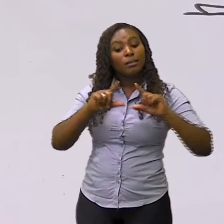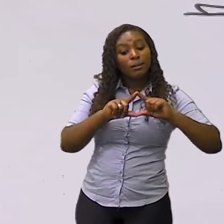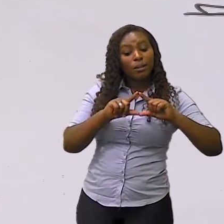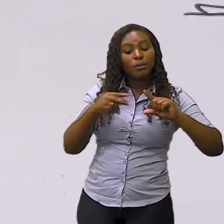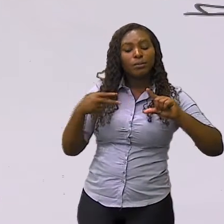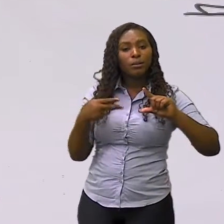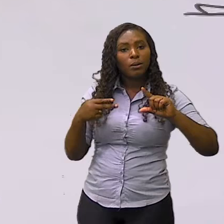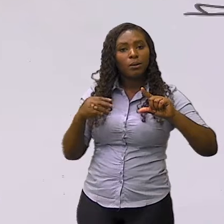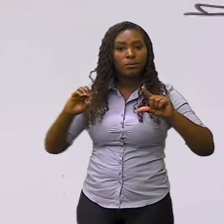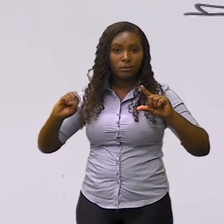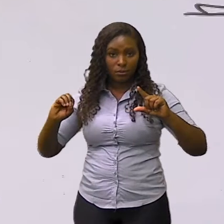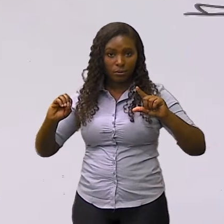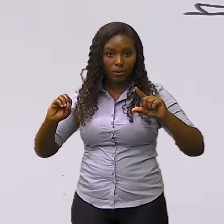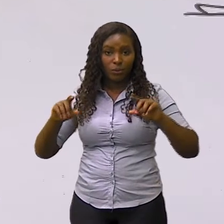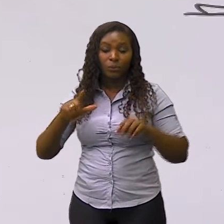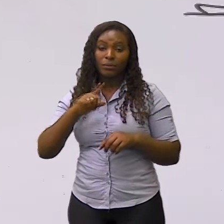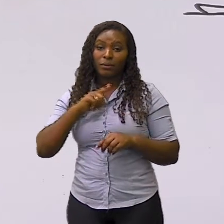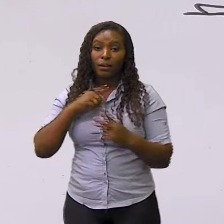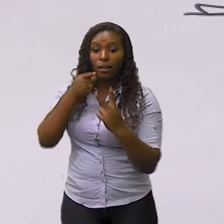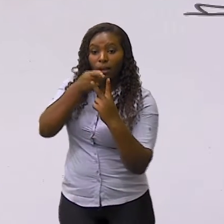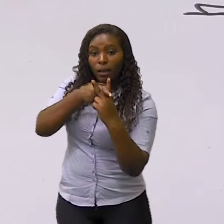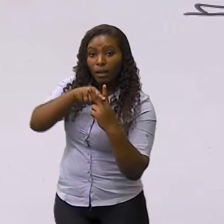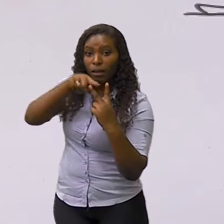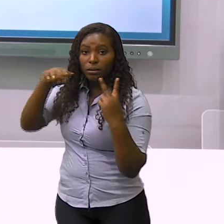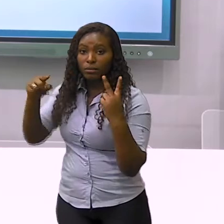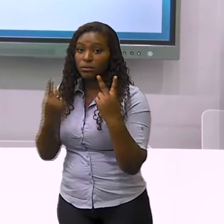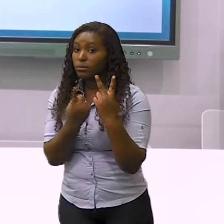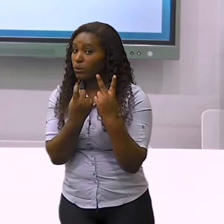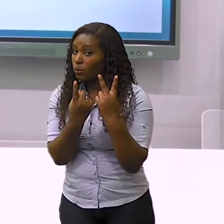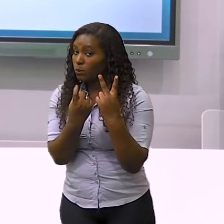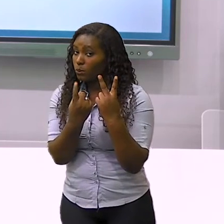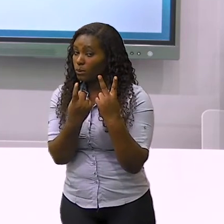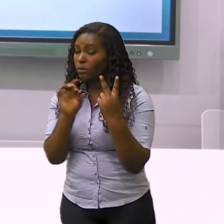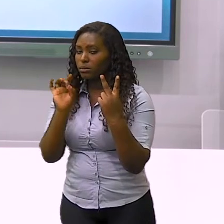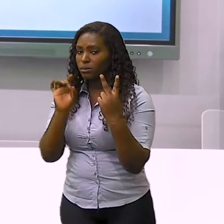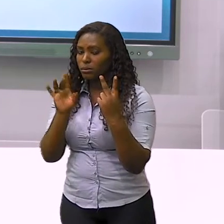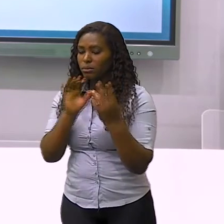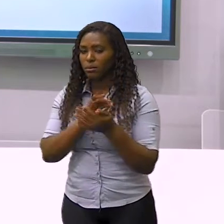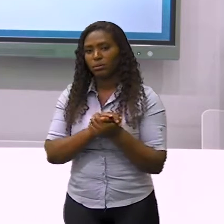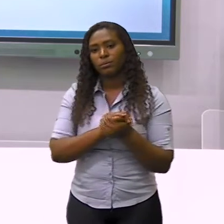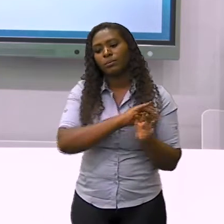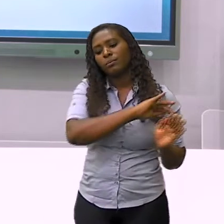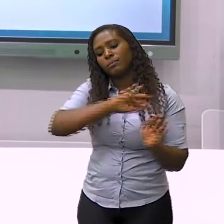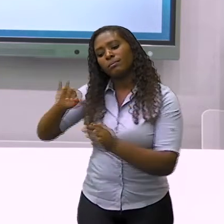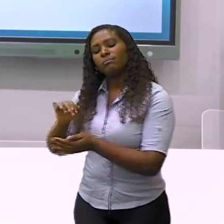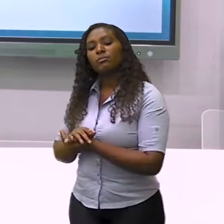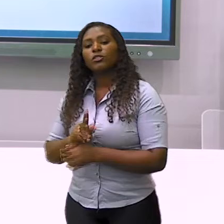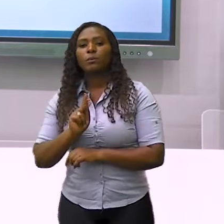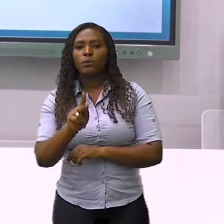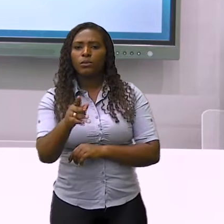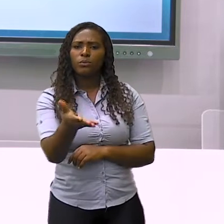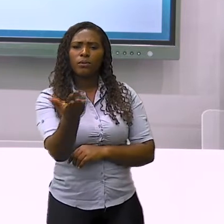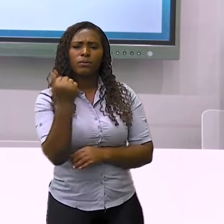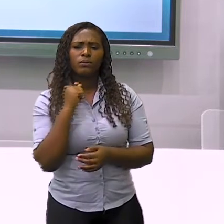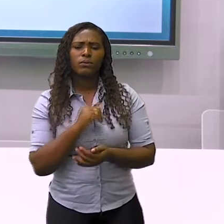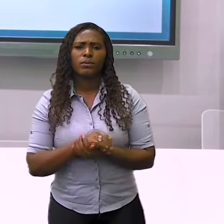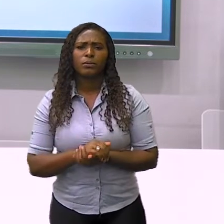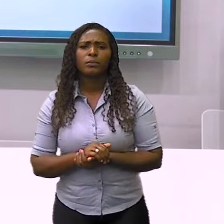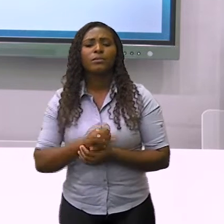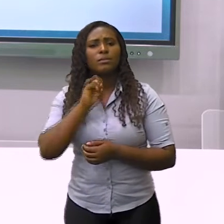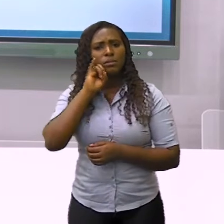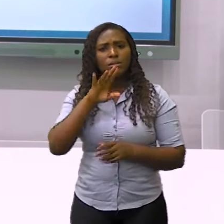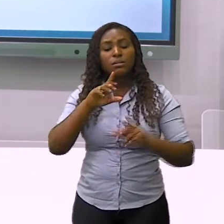4 e o C menos 4. Quem que é o delta? B ao